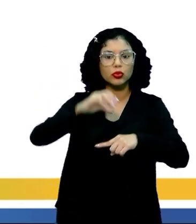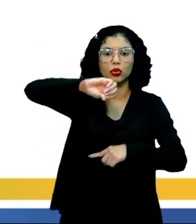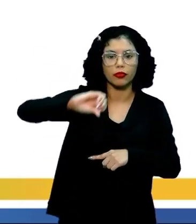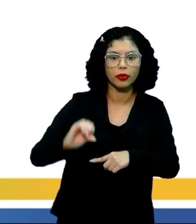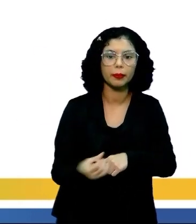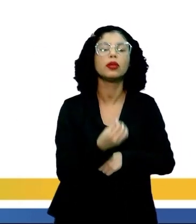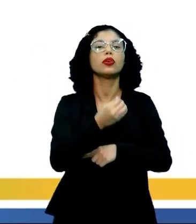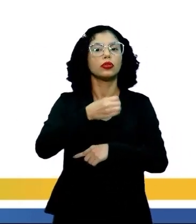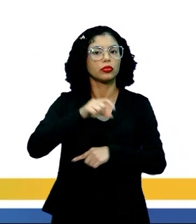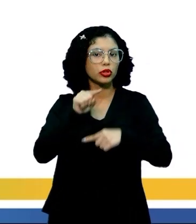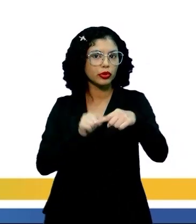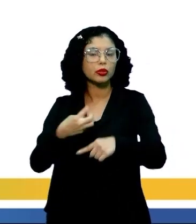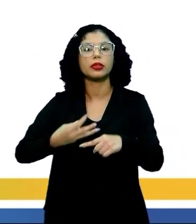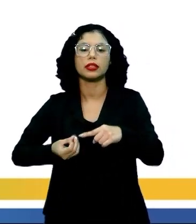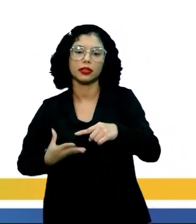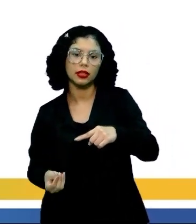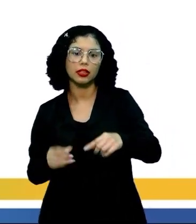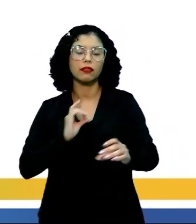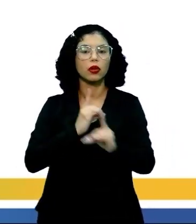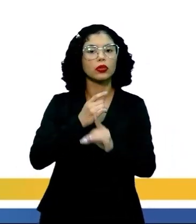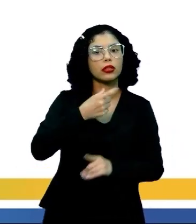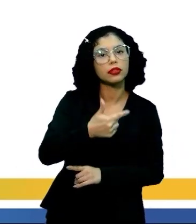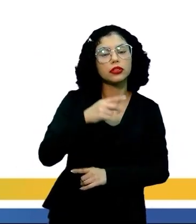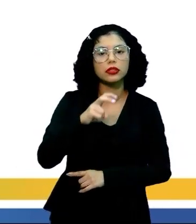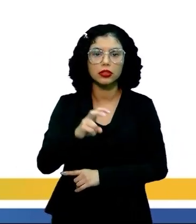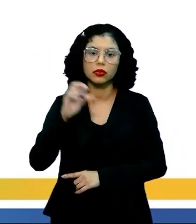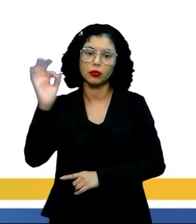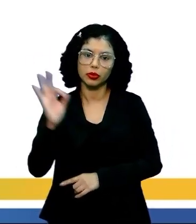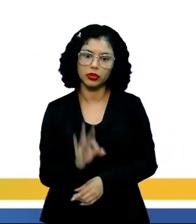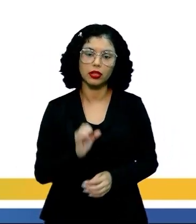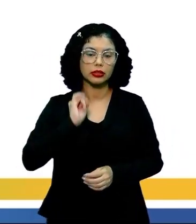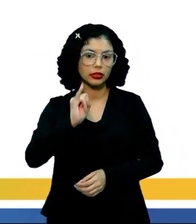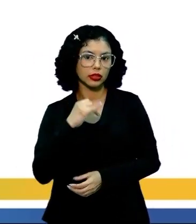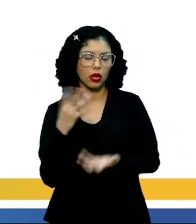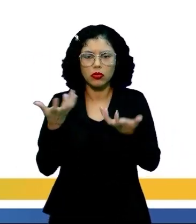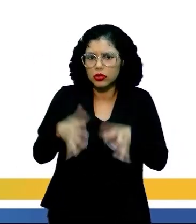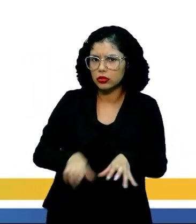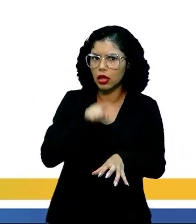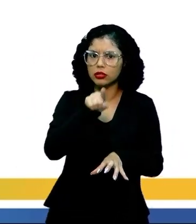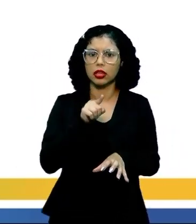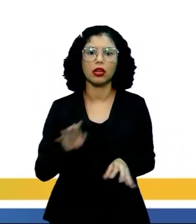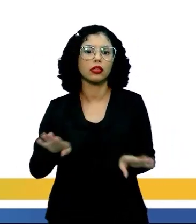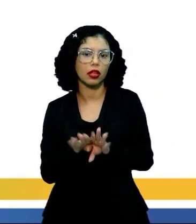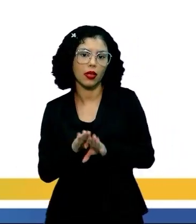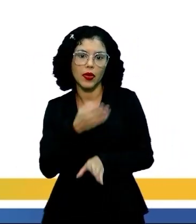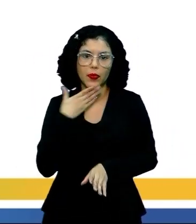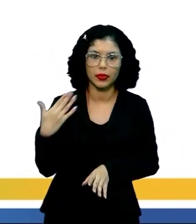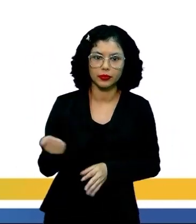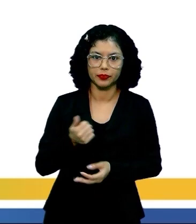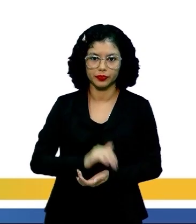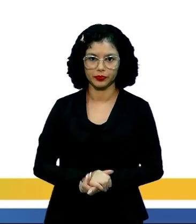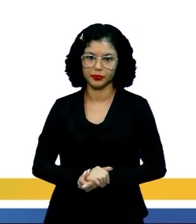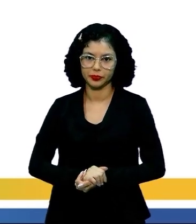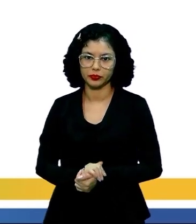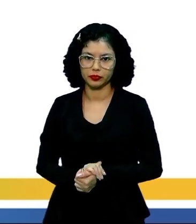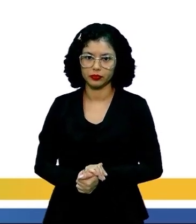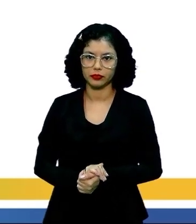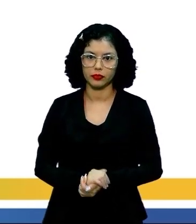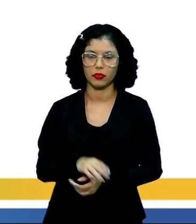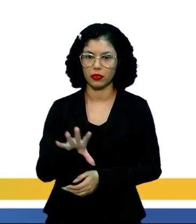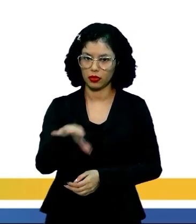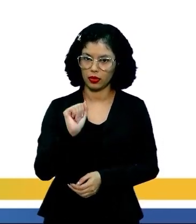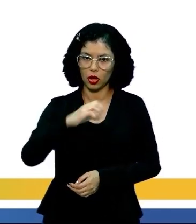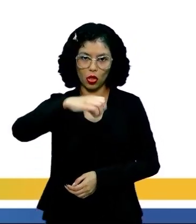encontrar 25%. Correto? Mas se tu não quiser trabalhar a regra de 3, eu tenho um caminho mais prático. Eu posso